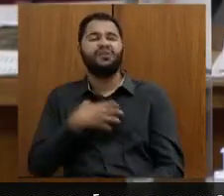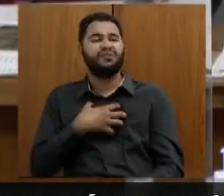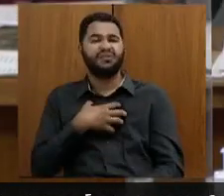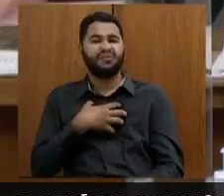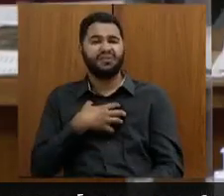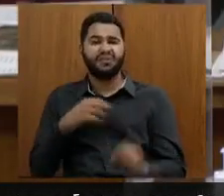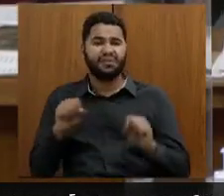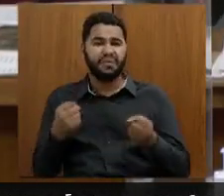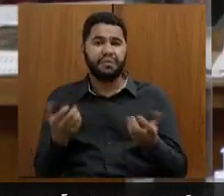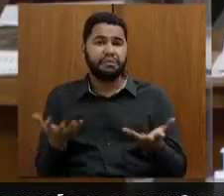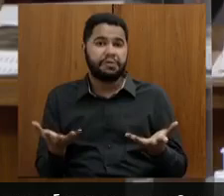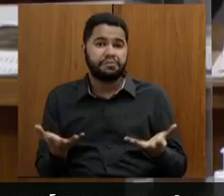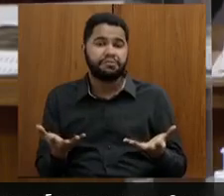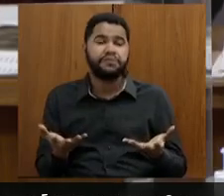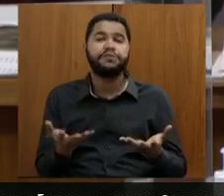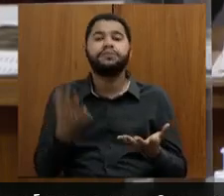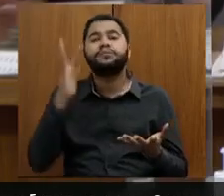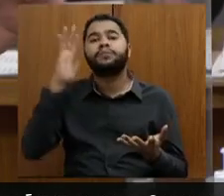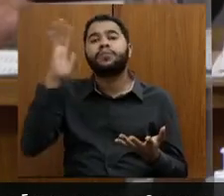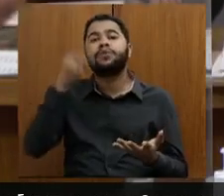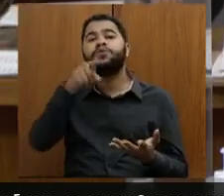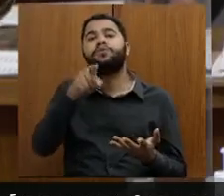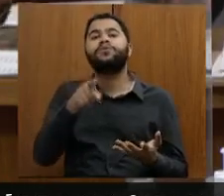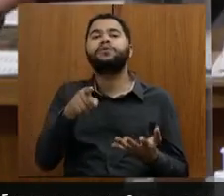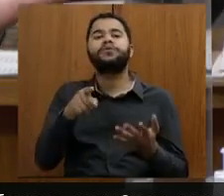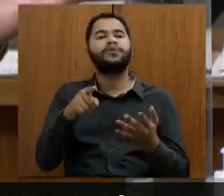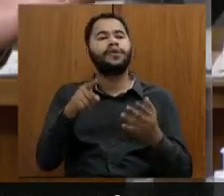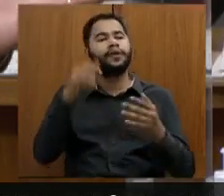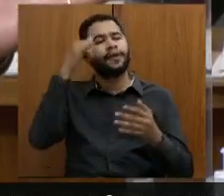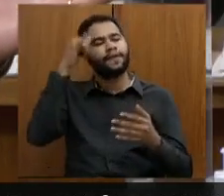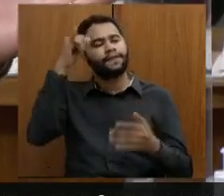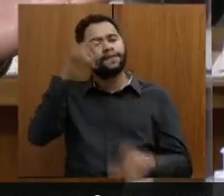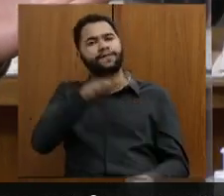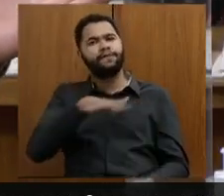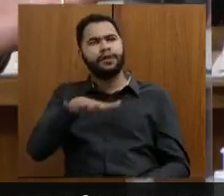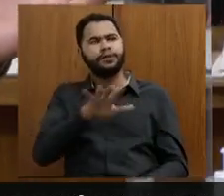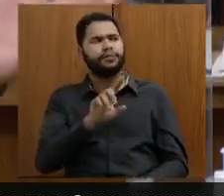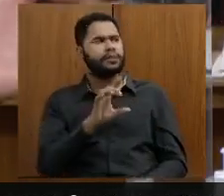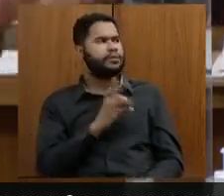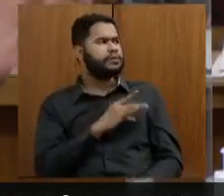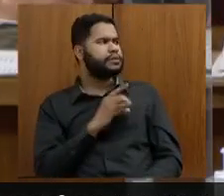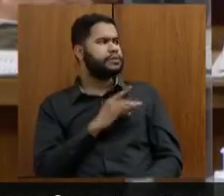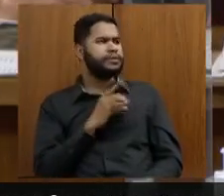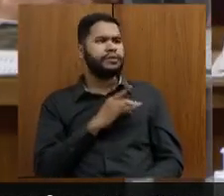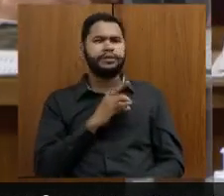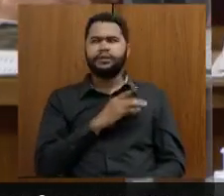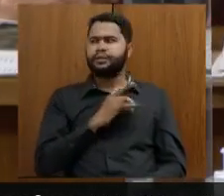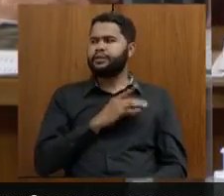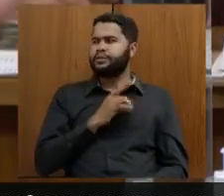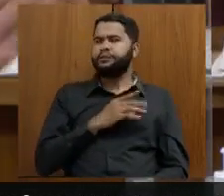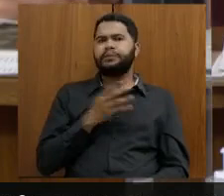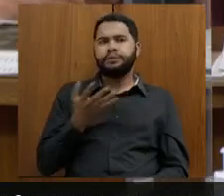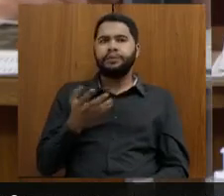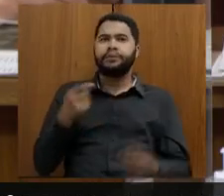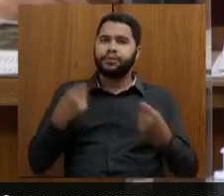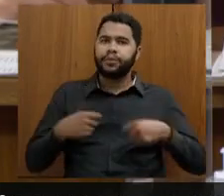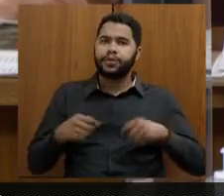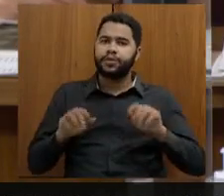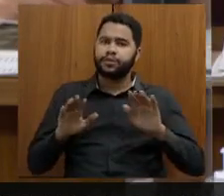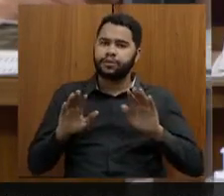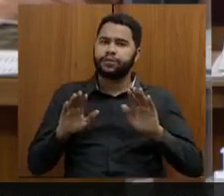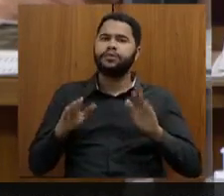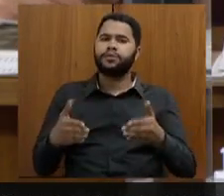crime não imagina o seu tá lá no final de semana na fazenda bacana mas tá com medo né a gente tem que trazer isso E aí a gente precisa